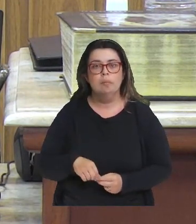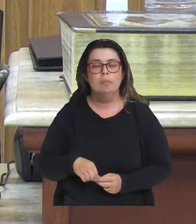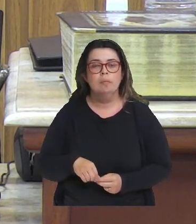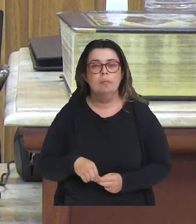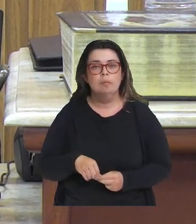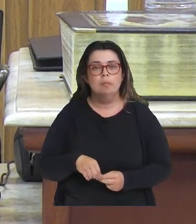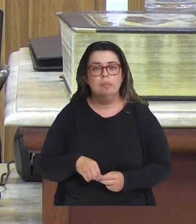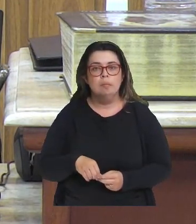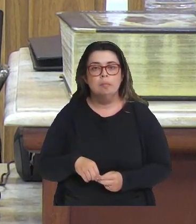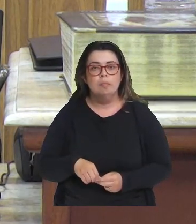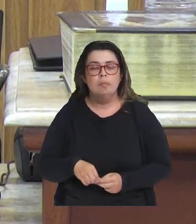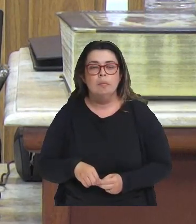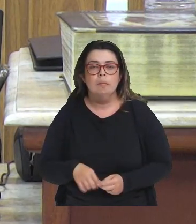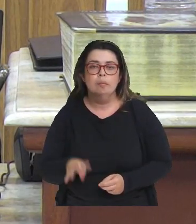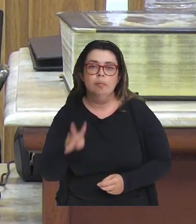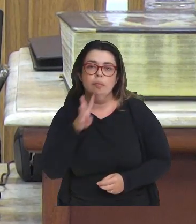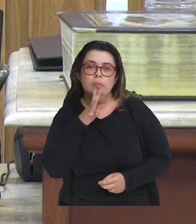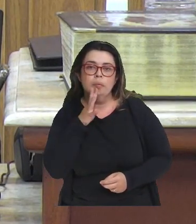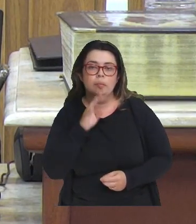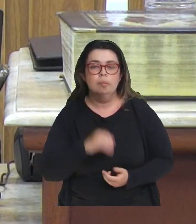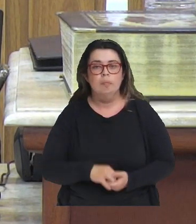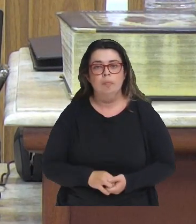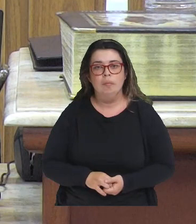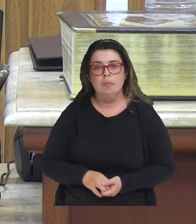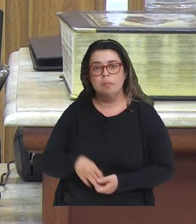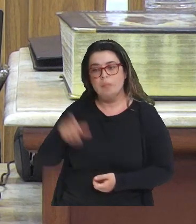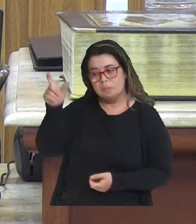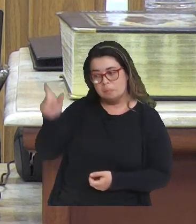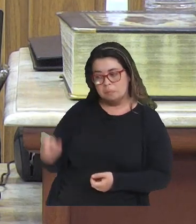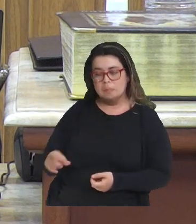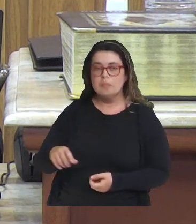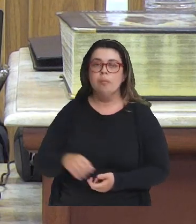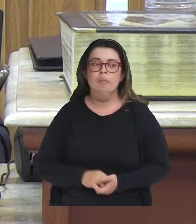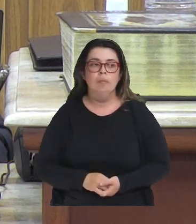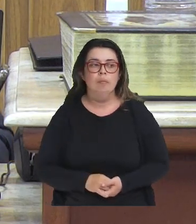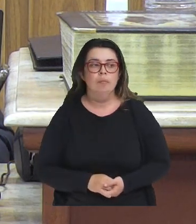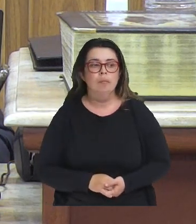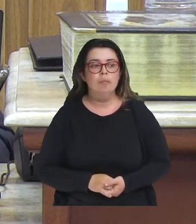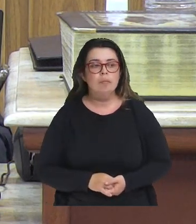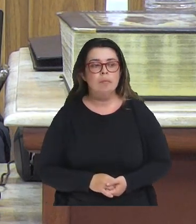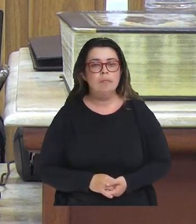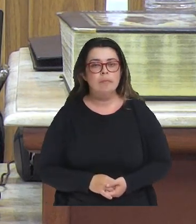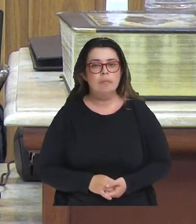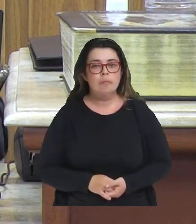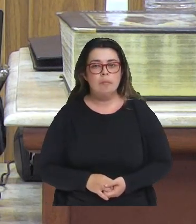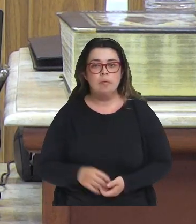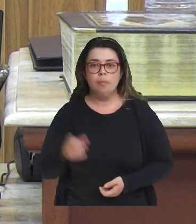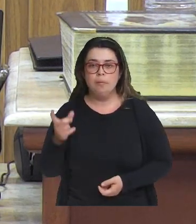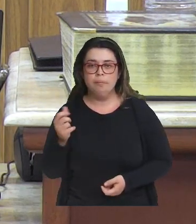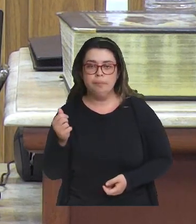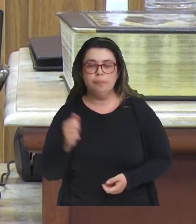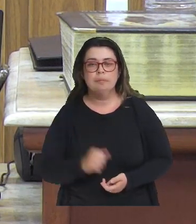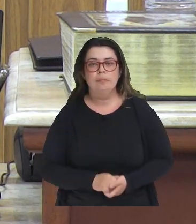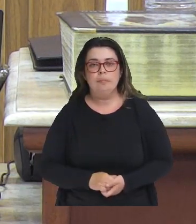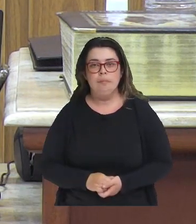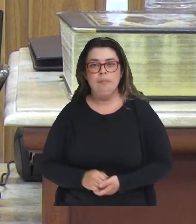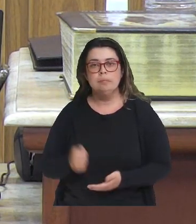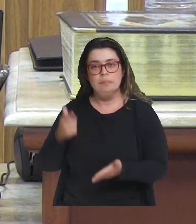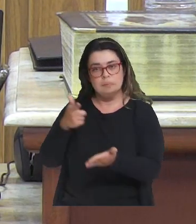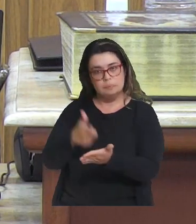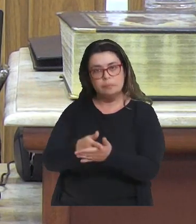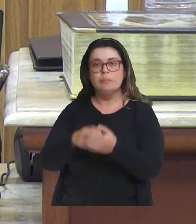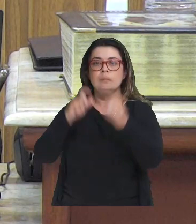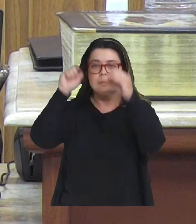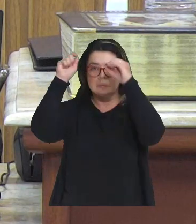consulta dos munícipes a respeito do projeto. Então, essa verba destina-se à ampliação do sistema